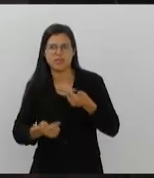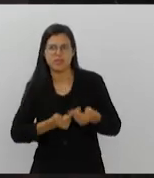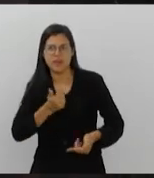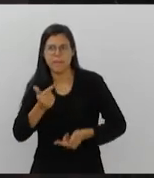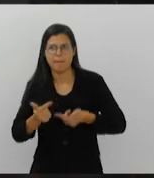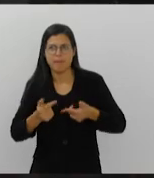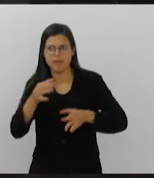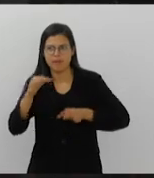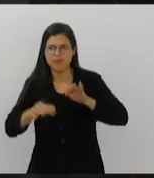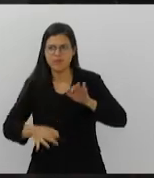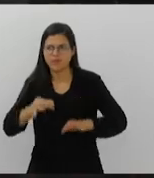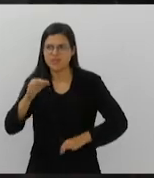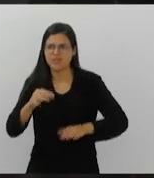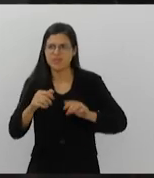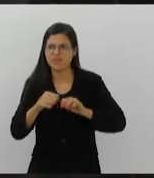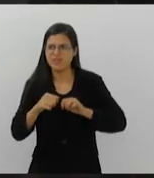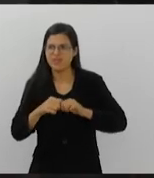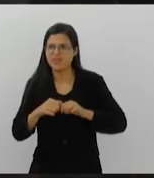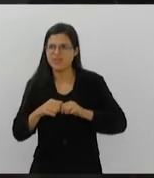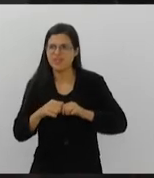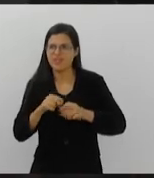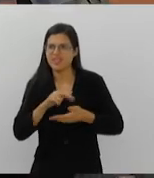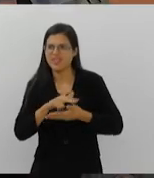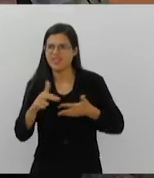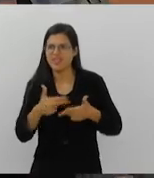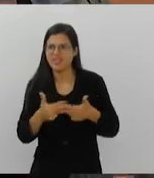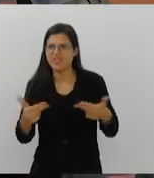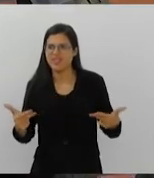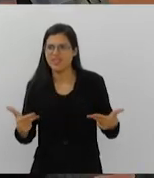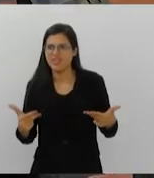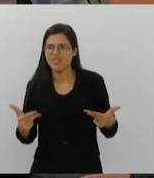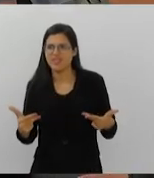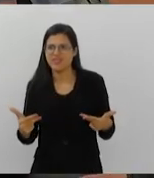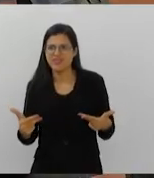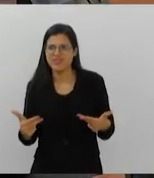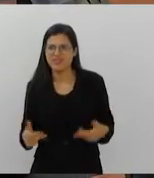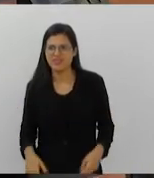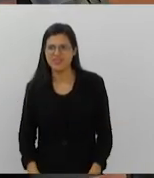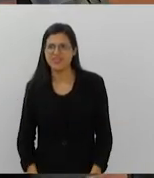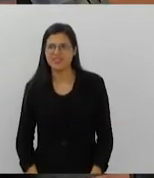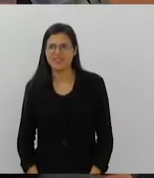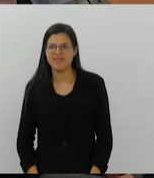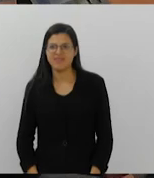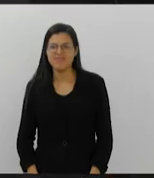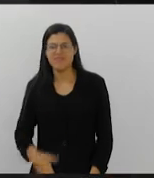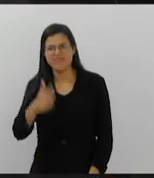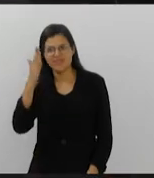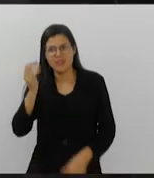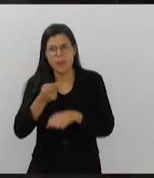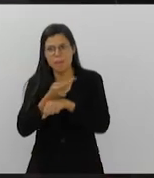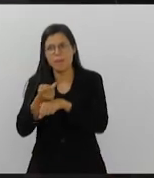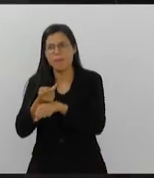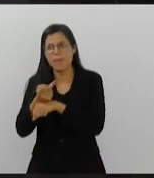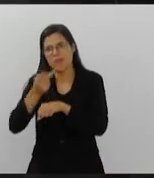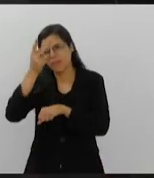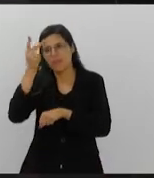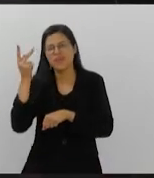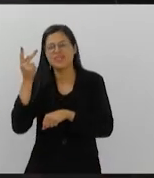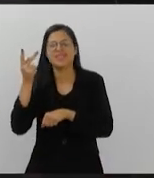faz tanta coisa. Aí já me acende a luz, que a doutora Adriana sabe que eu gosto de sair à procura de pessoas que fazem